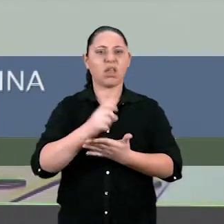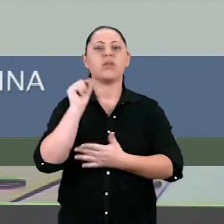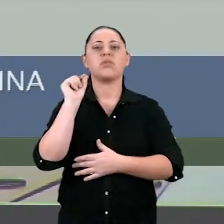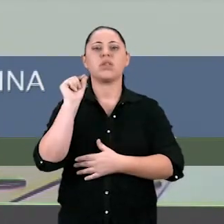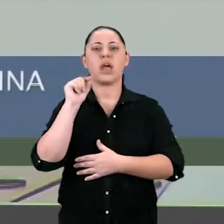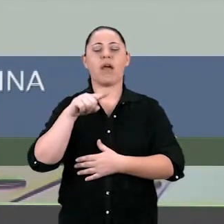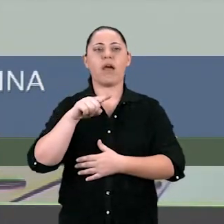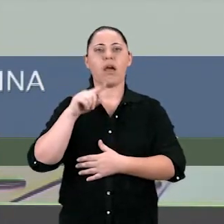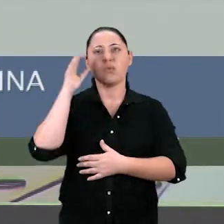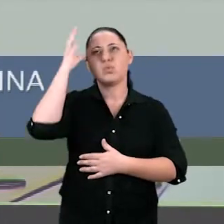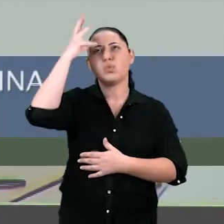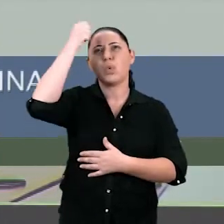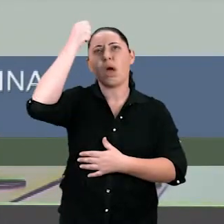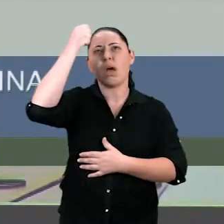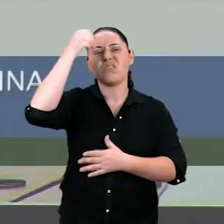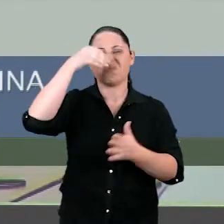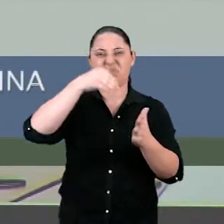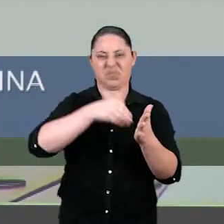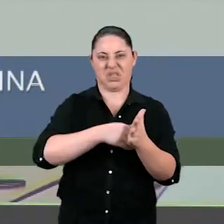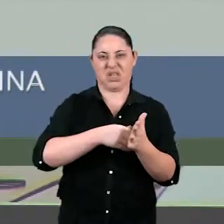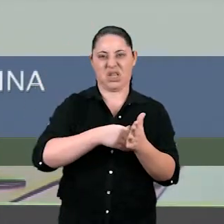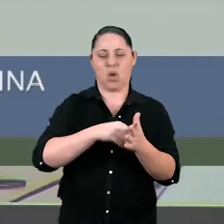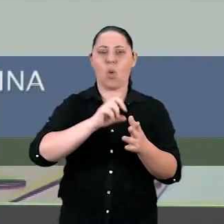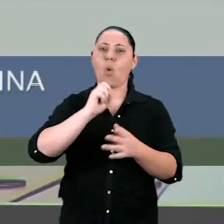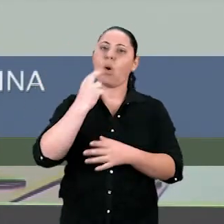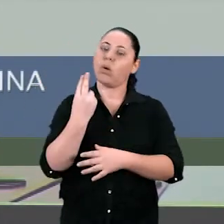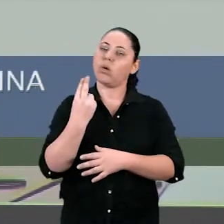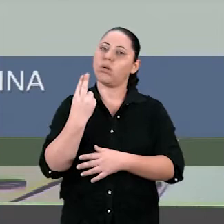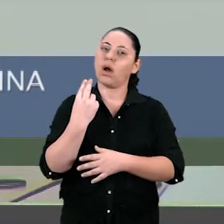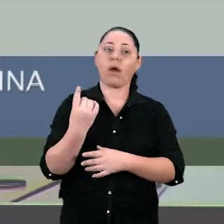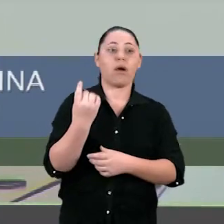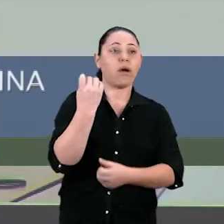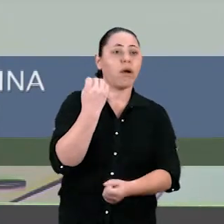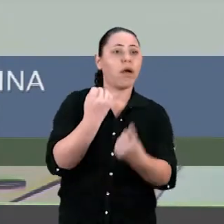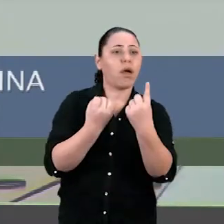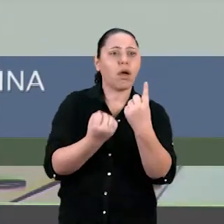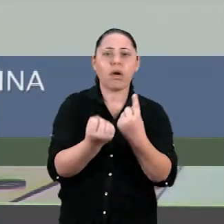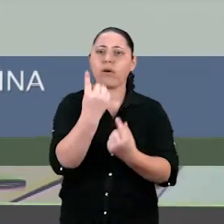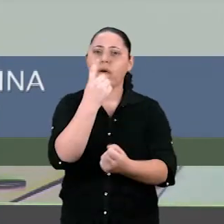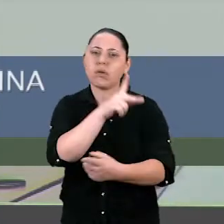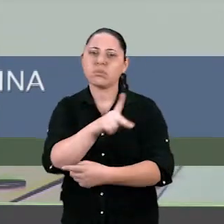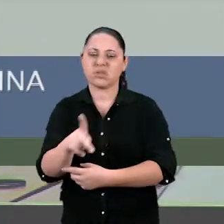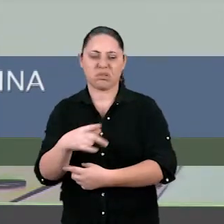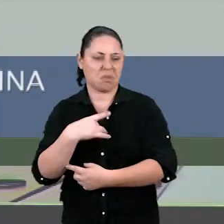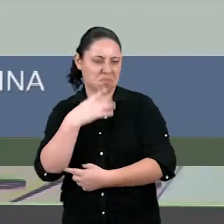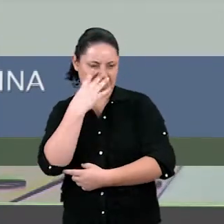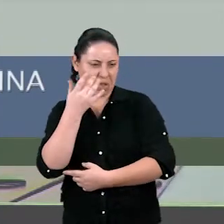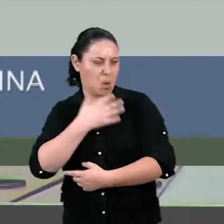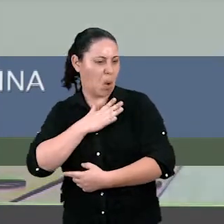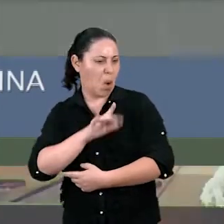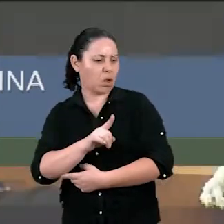ou cada presidente que não nos desagrada poderá sofrer o impeachment? Obrigada.